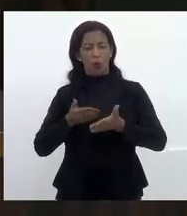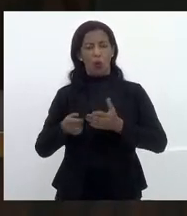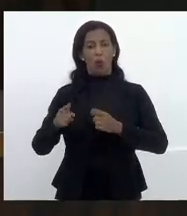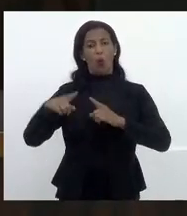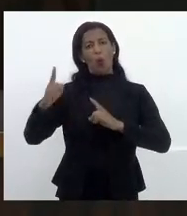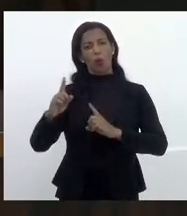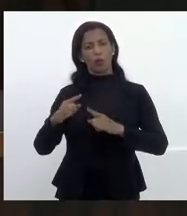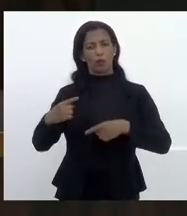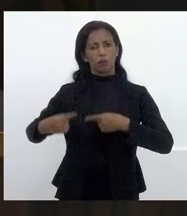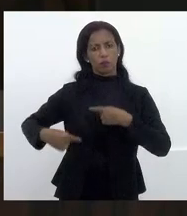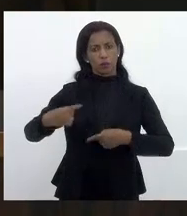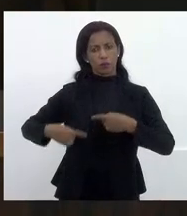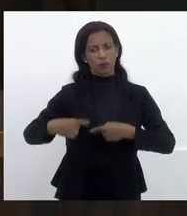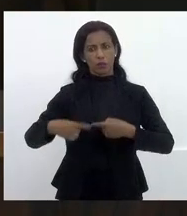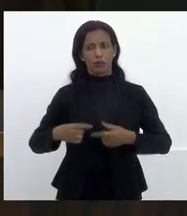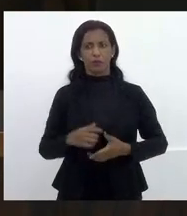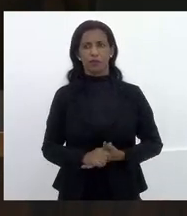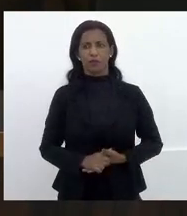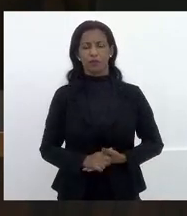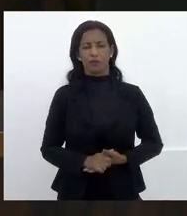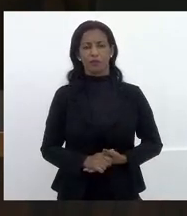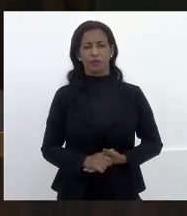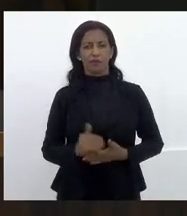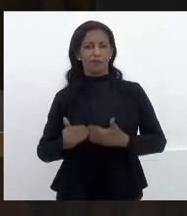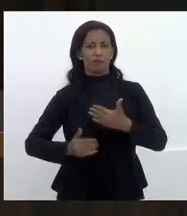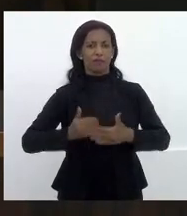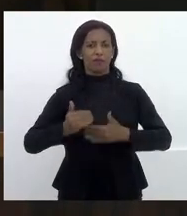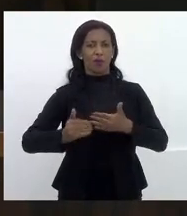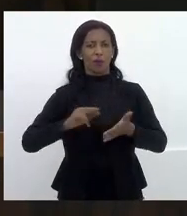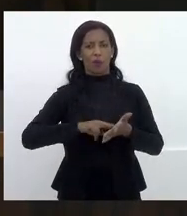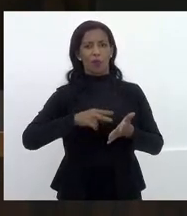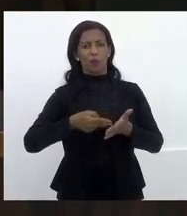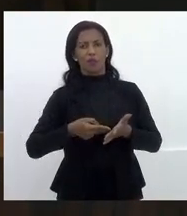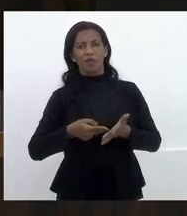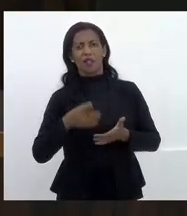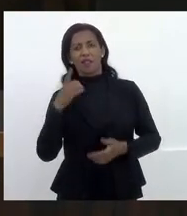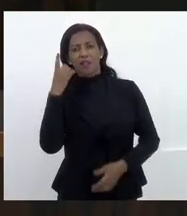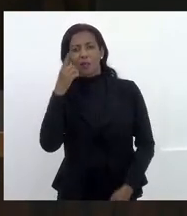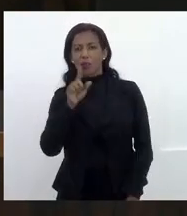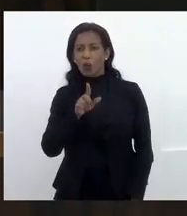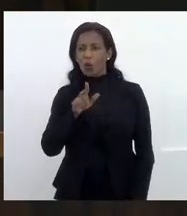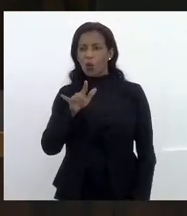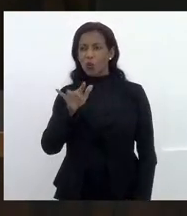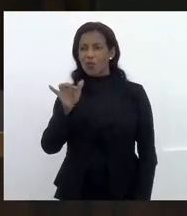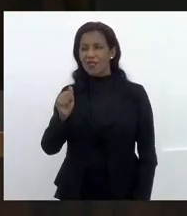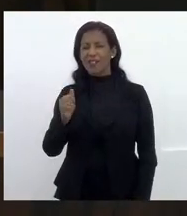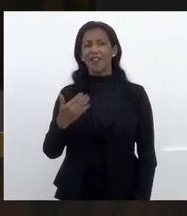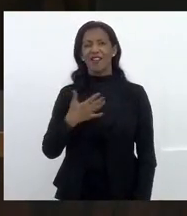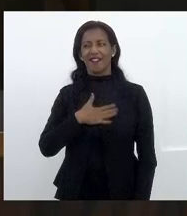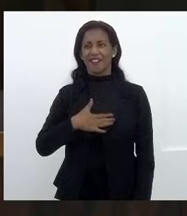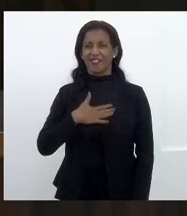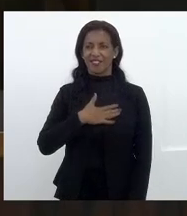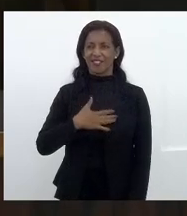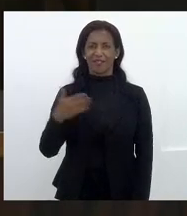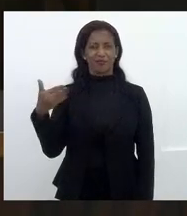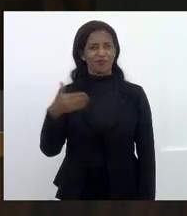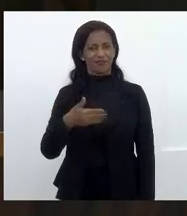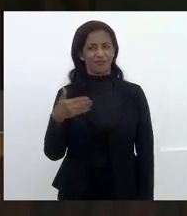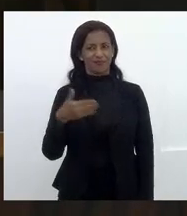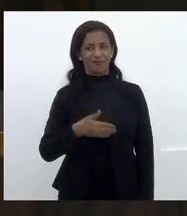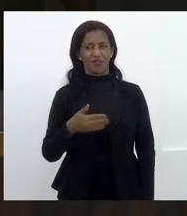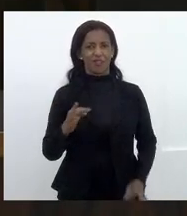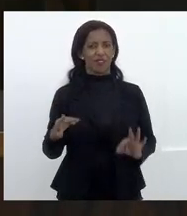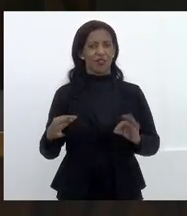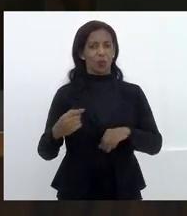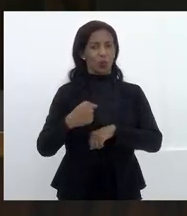rodada de discussões e eu tenho certeza que eventuais alterações deputada Lucinha seja bem-vinda saudável excelência também sempre presente